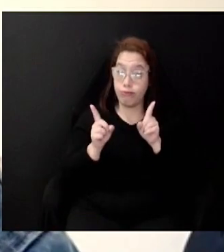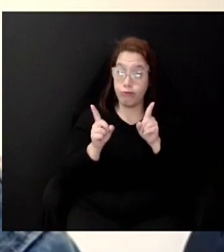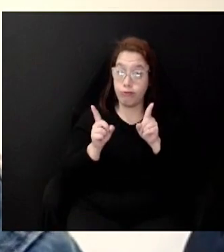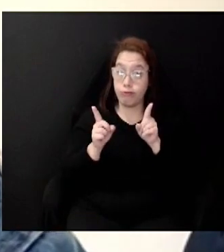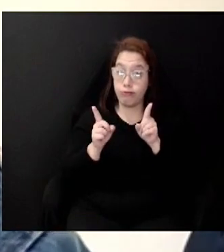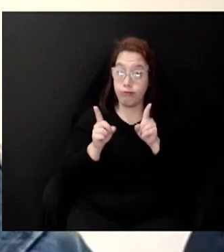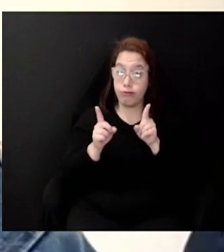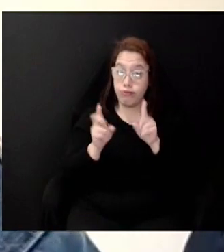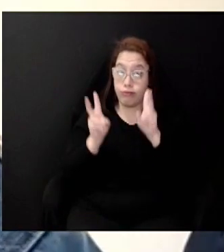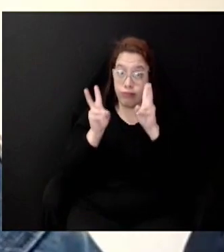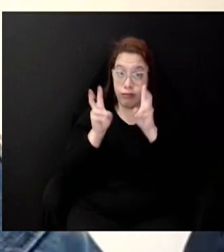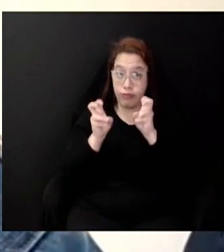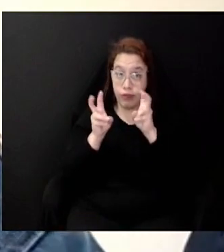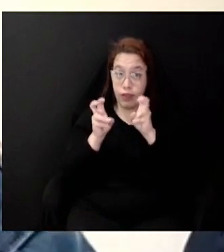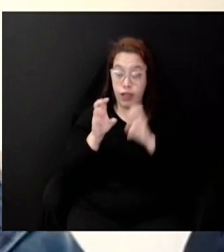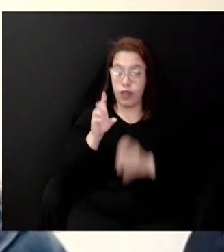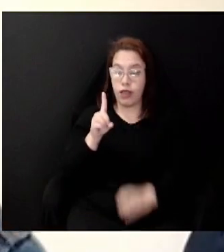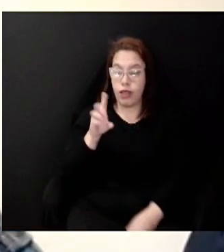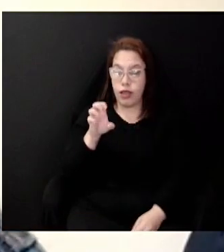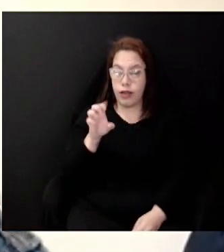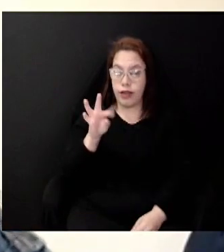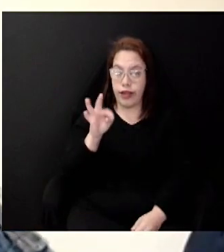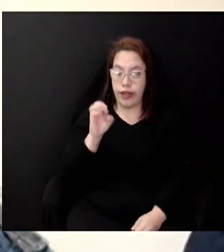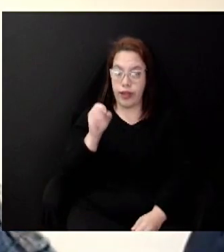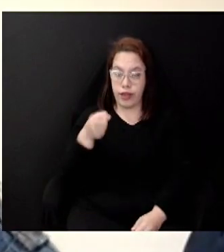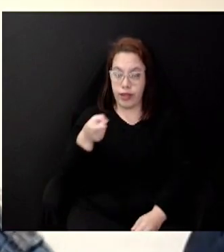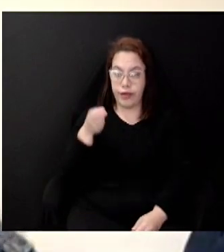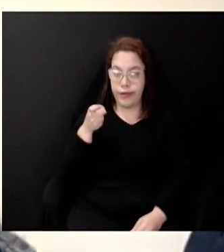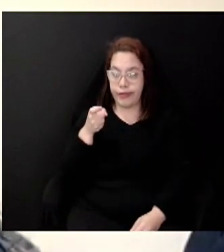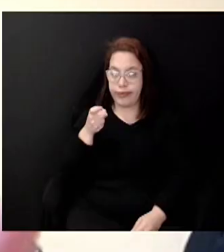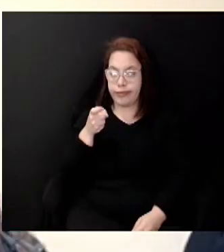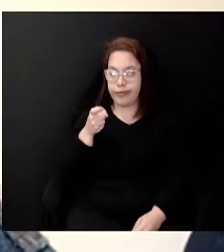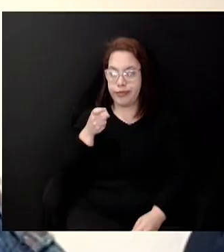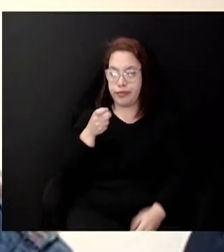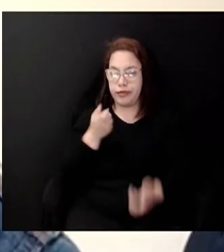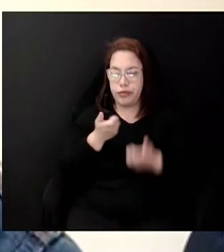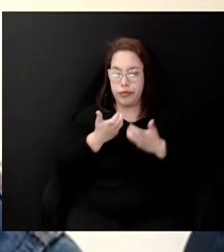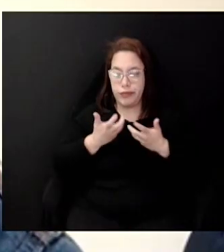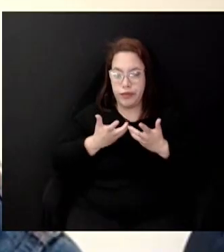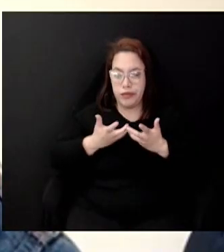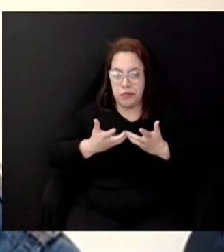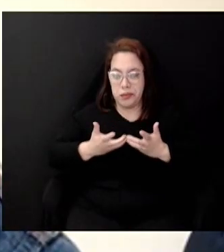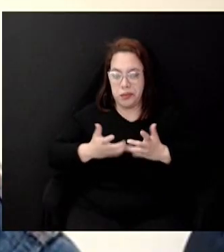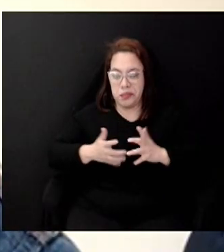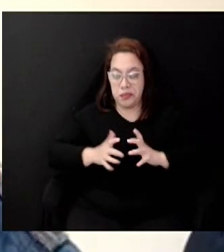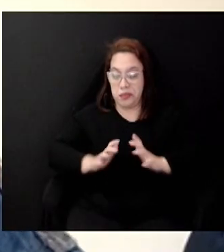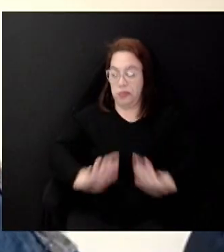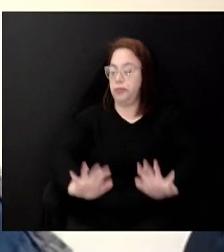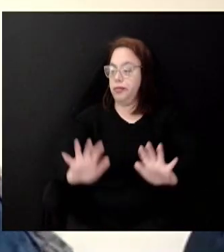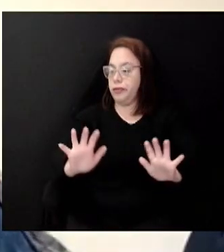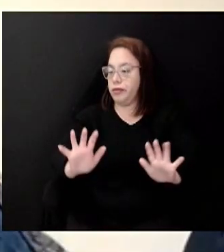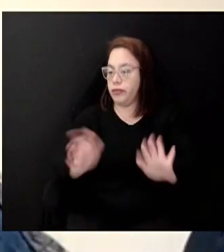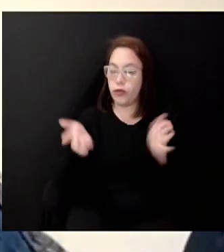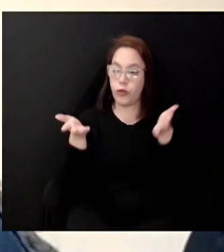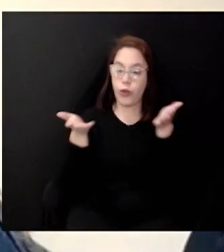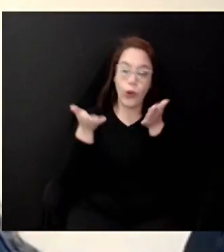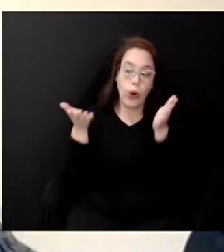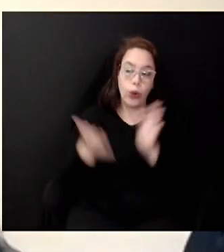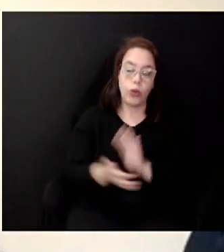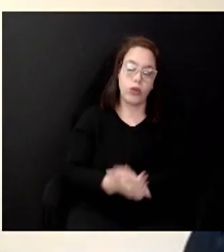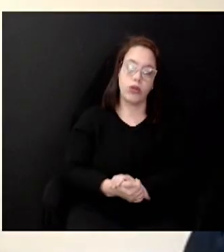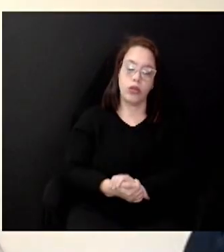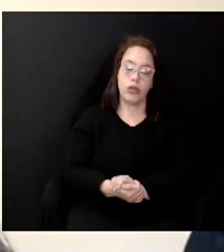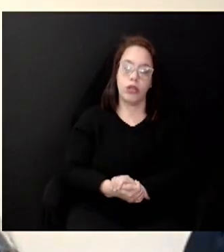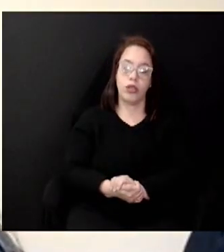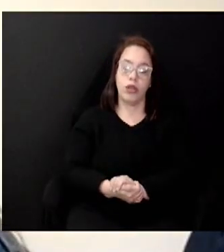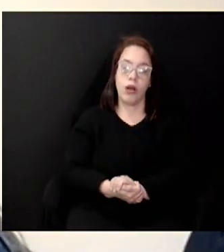do detox, né, que é esse termo que tem se usado atualmente, que quer